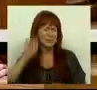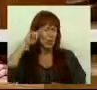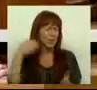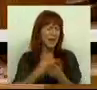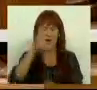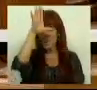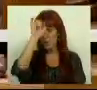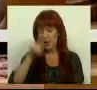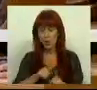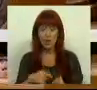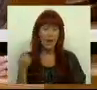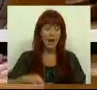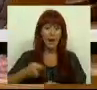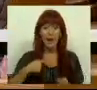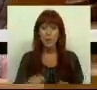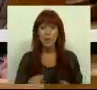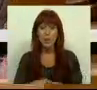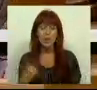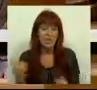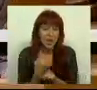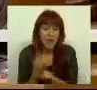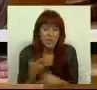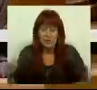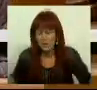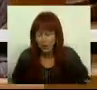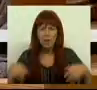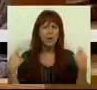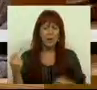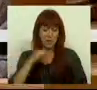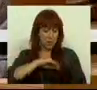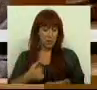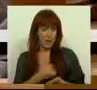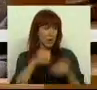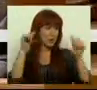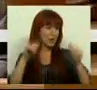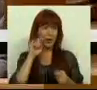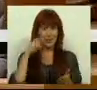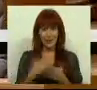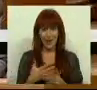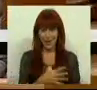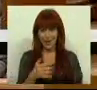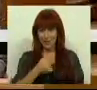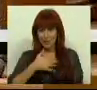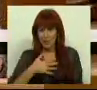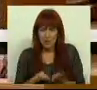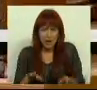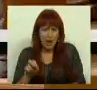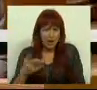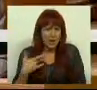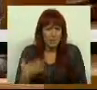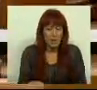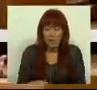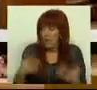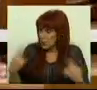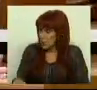para o Estado, a das rendas excessivas, que na verdade são rendimentos fixos garantidos para as grandes empresas, como a EDP,